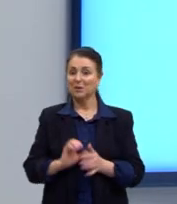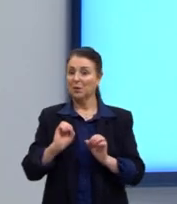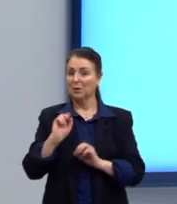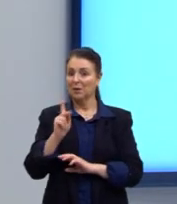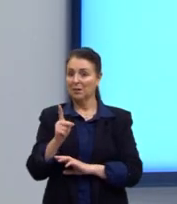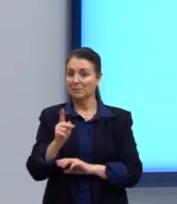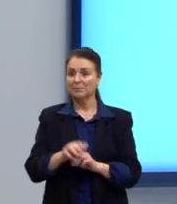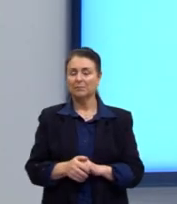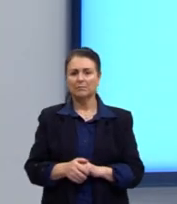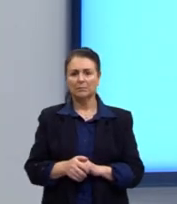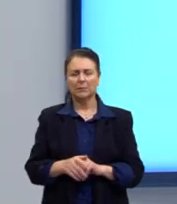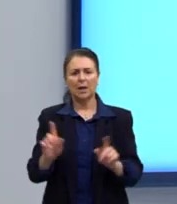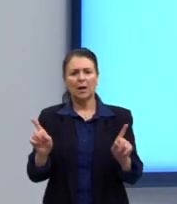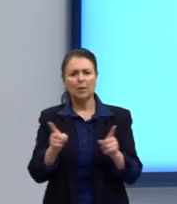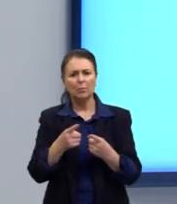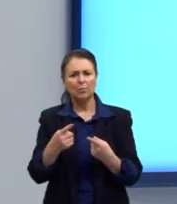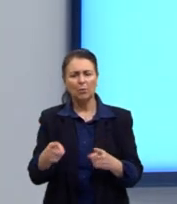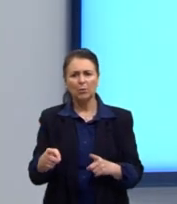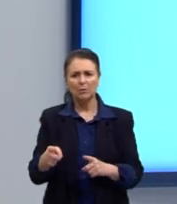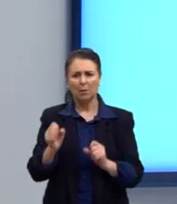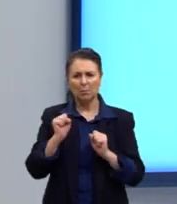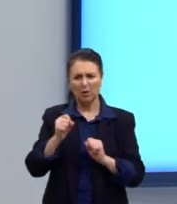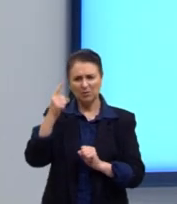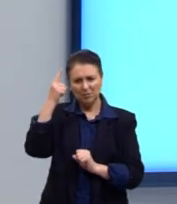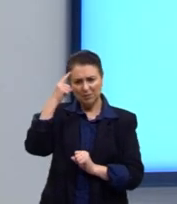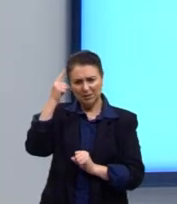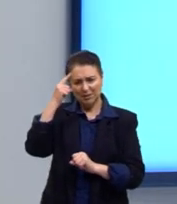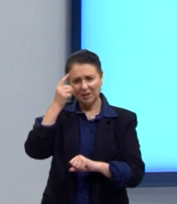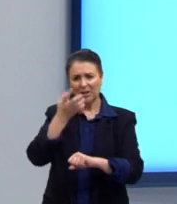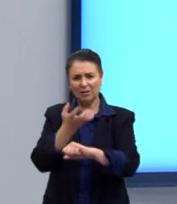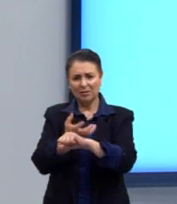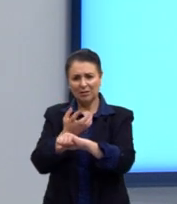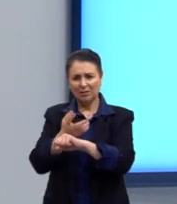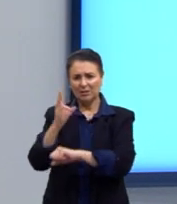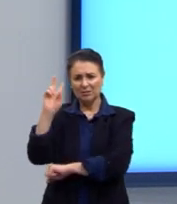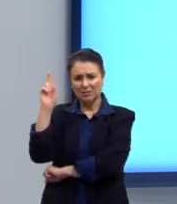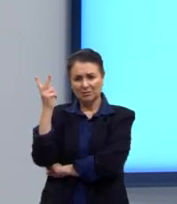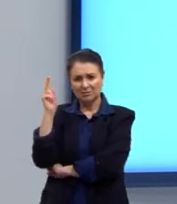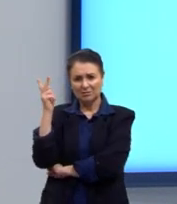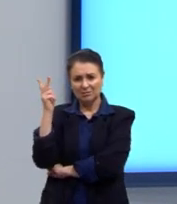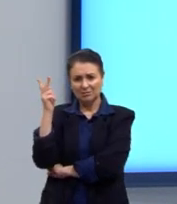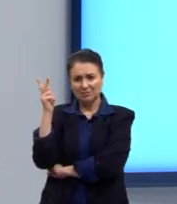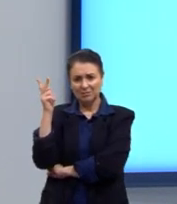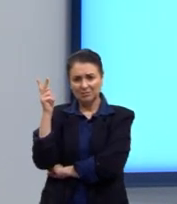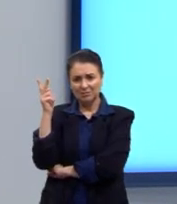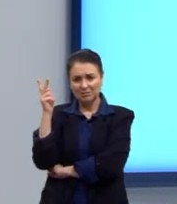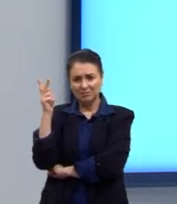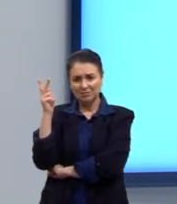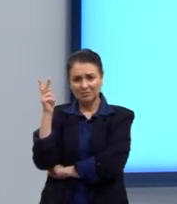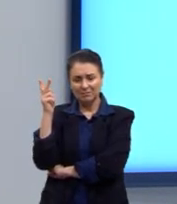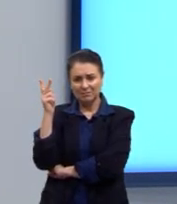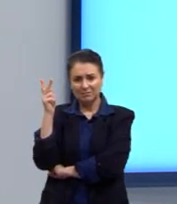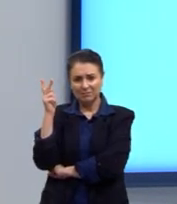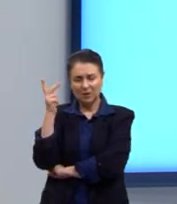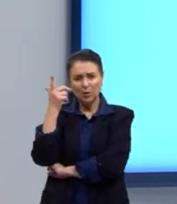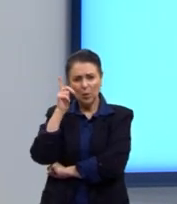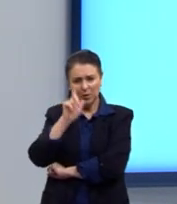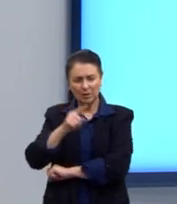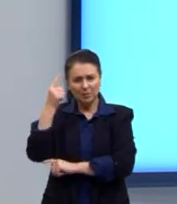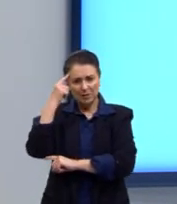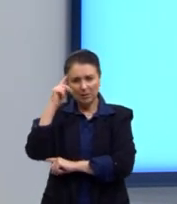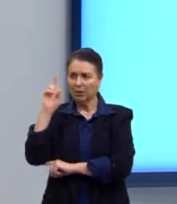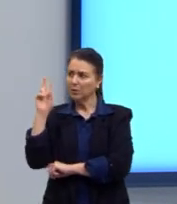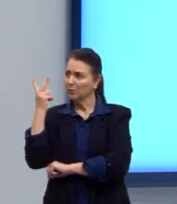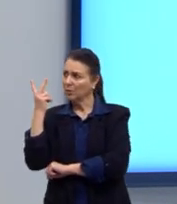e a gente pode pensar na música aparecendo aí no componente curricular da história a gente consegue pensar